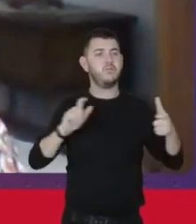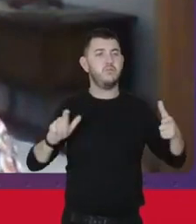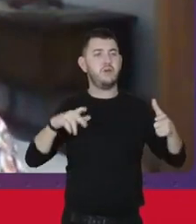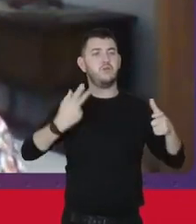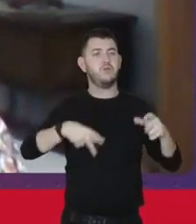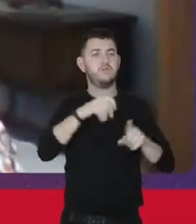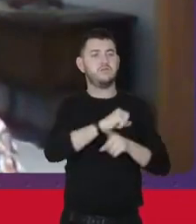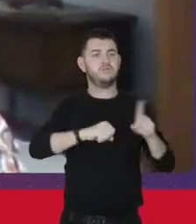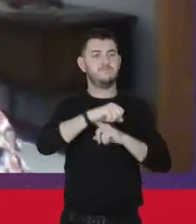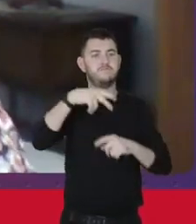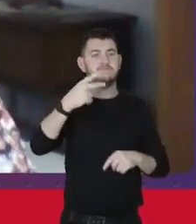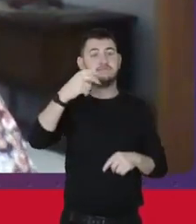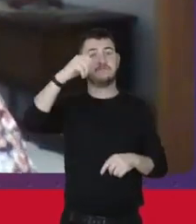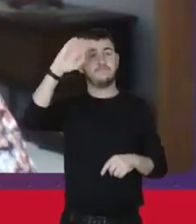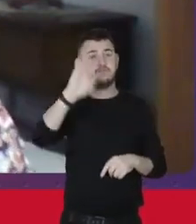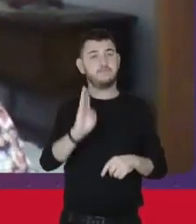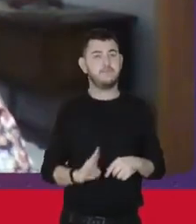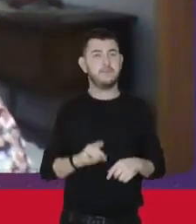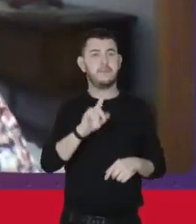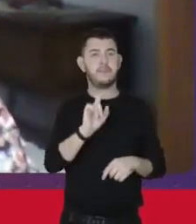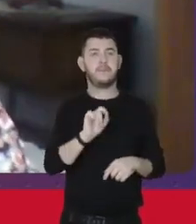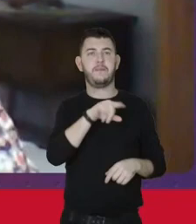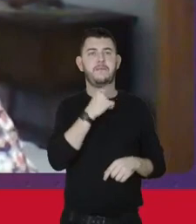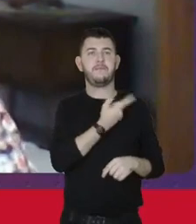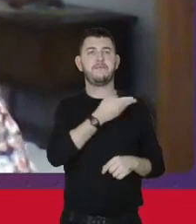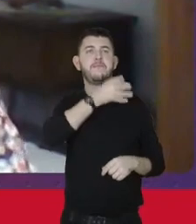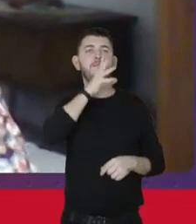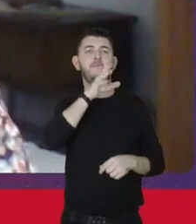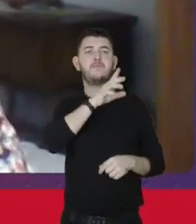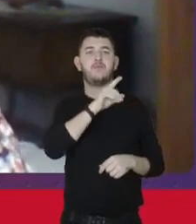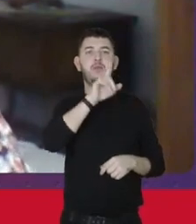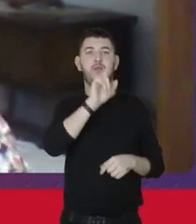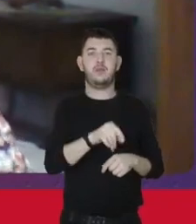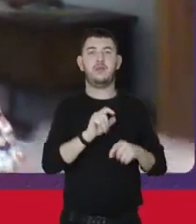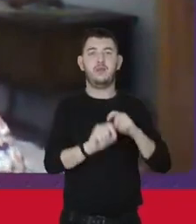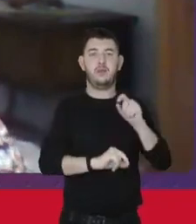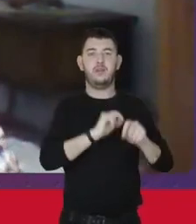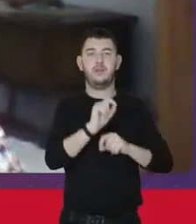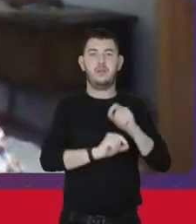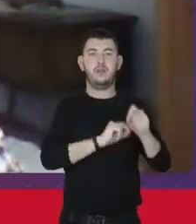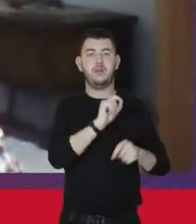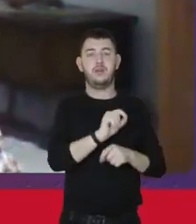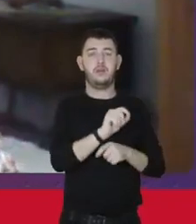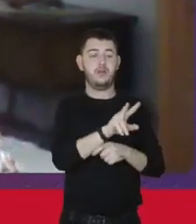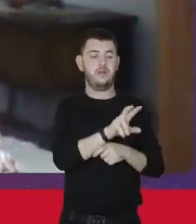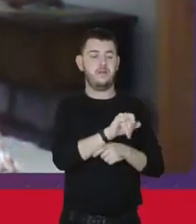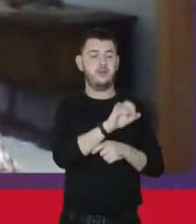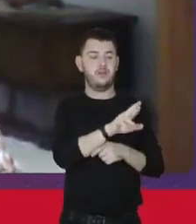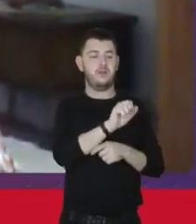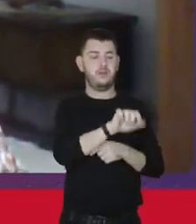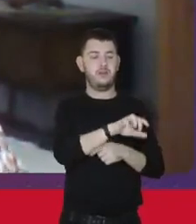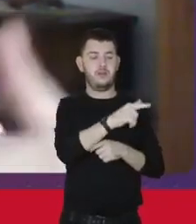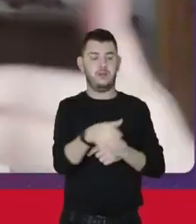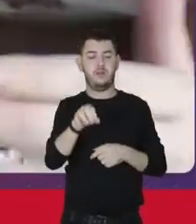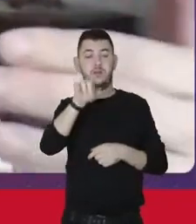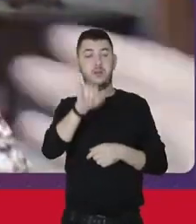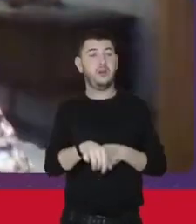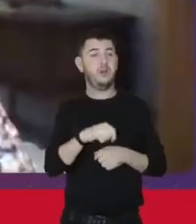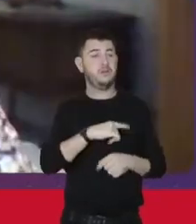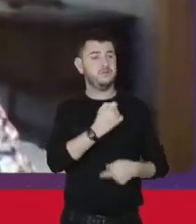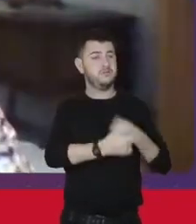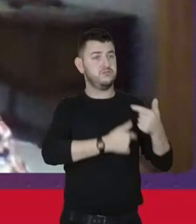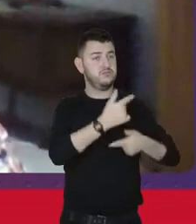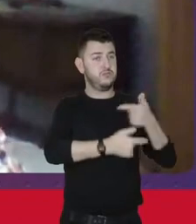da sociedade brasileira, que é o que a gente conhece como a viração, Muitas vezes é uma atividade que se